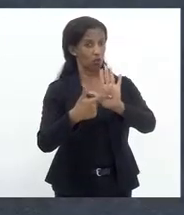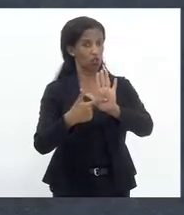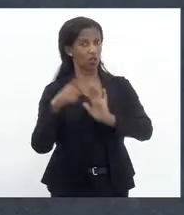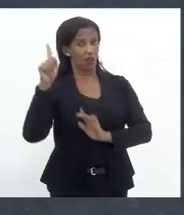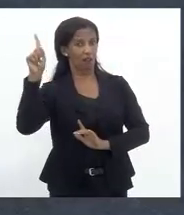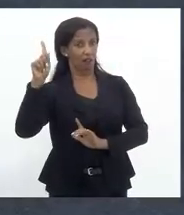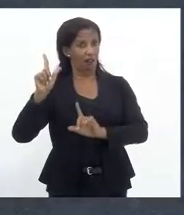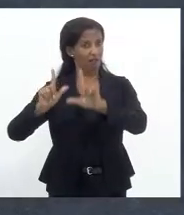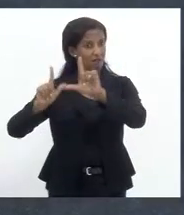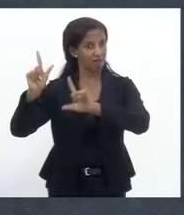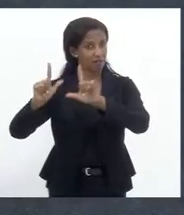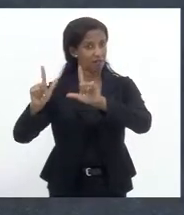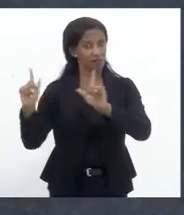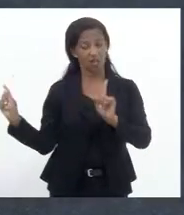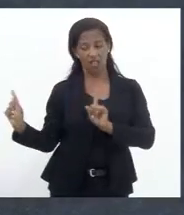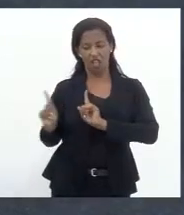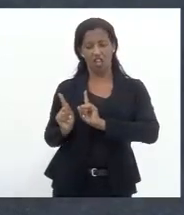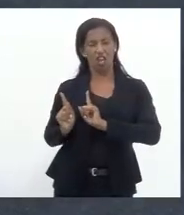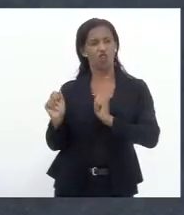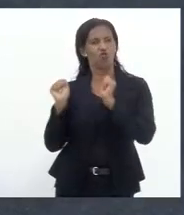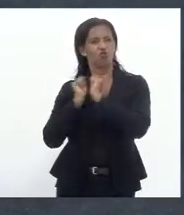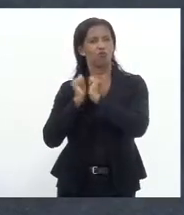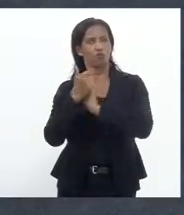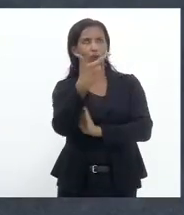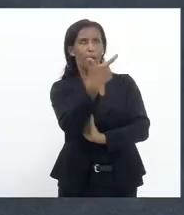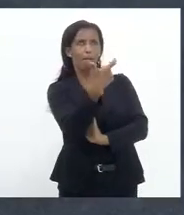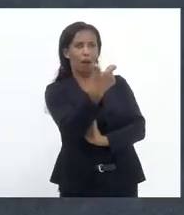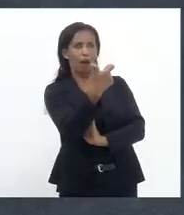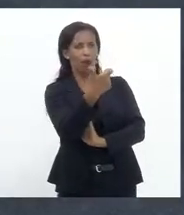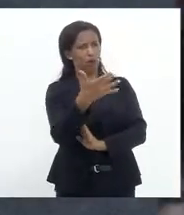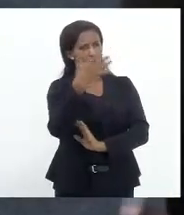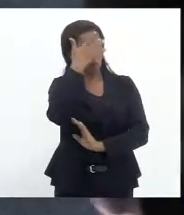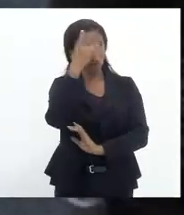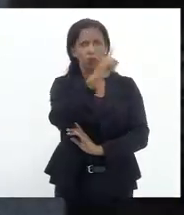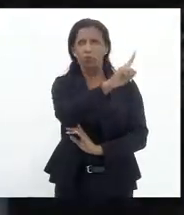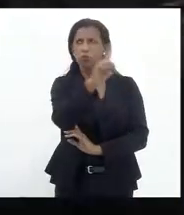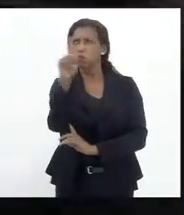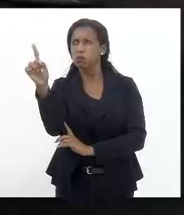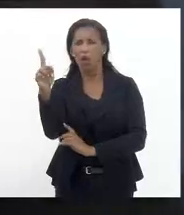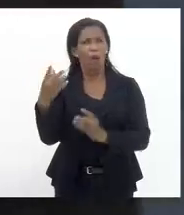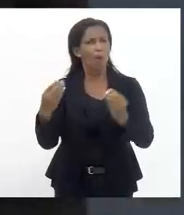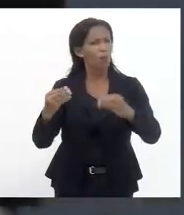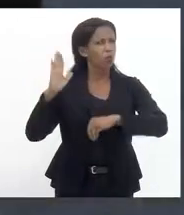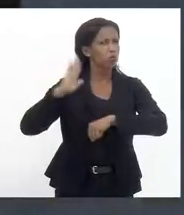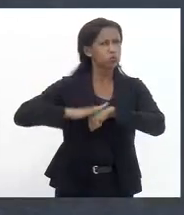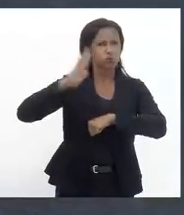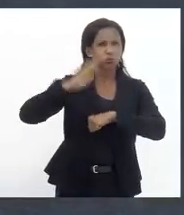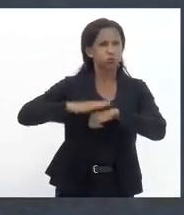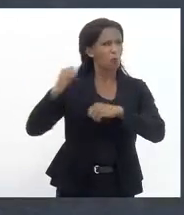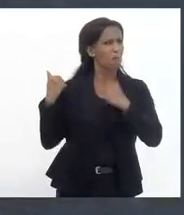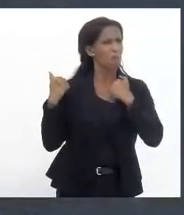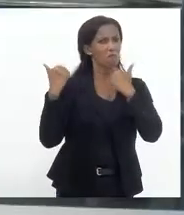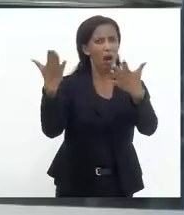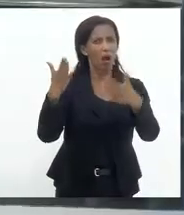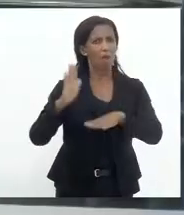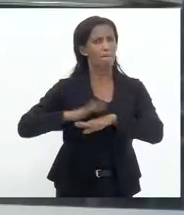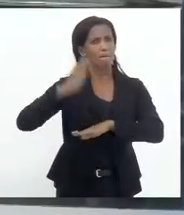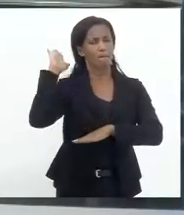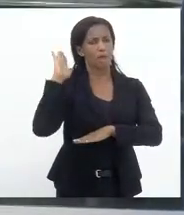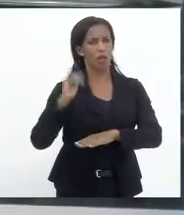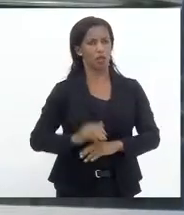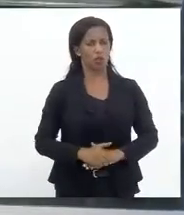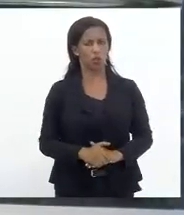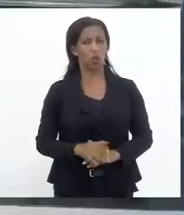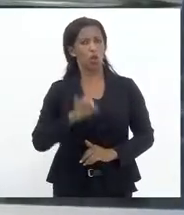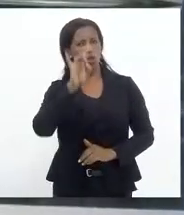na imprensa, é do lado da gente que eles posam. Então essas pessoas que estão aqui em cima merecem muito mais do que está sendo dado. Só queria fazer